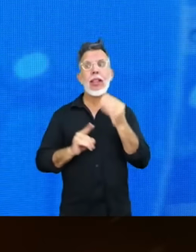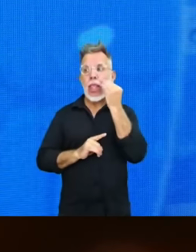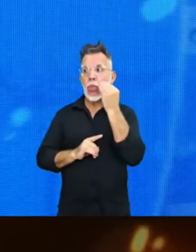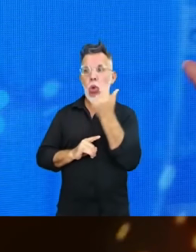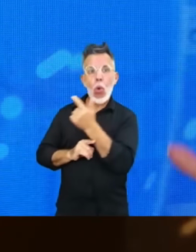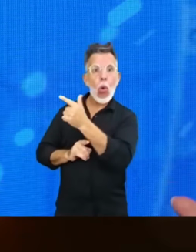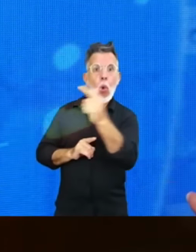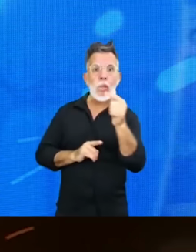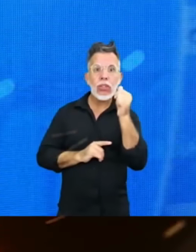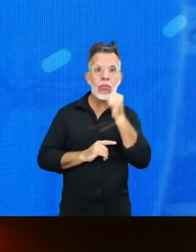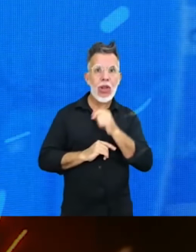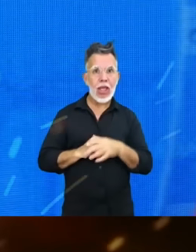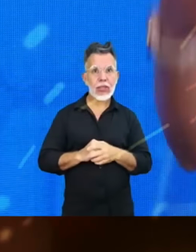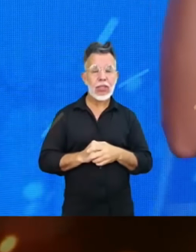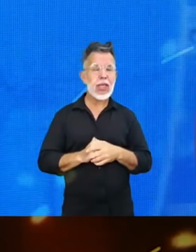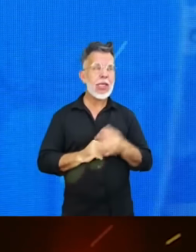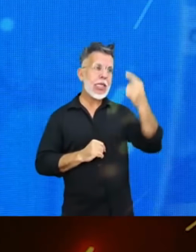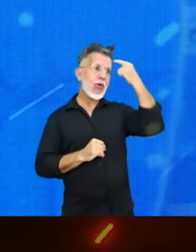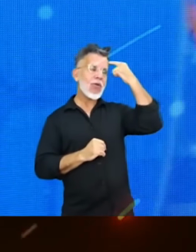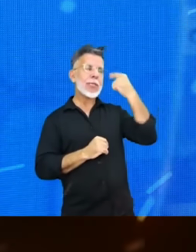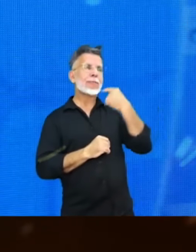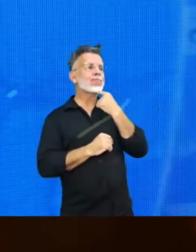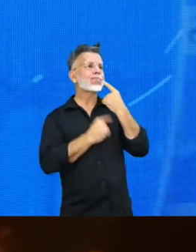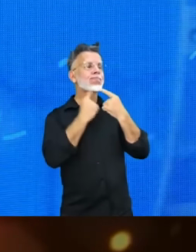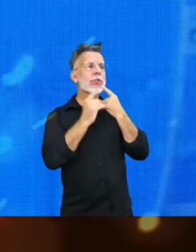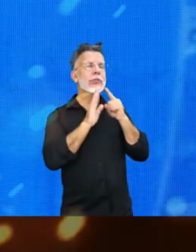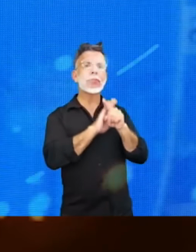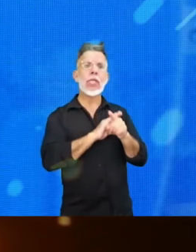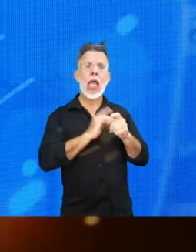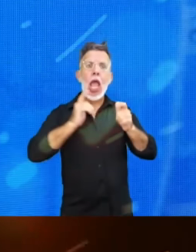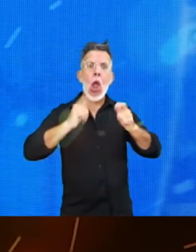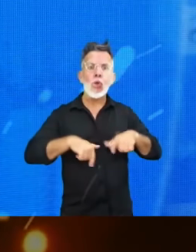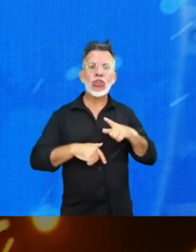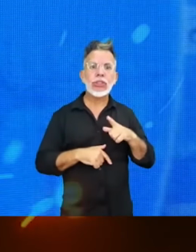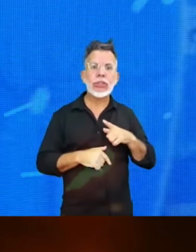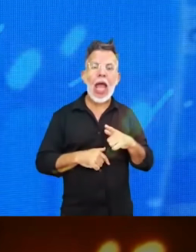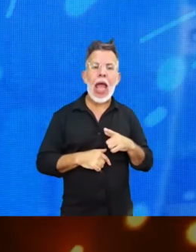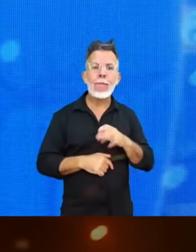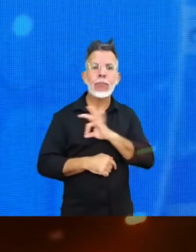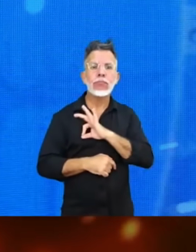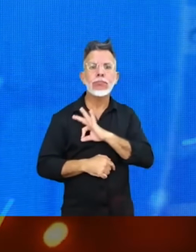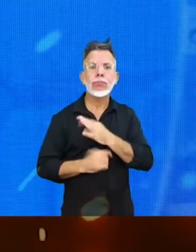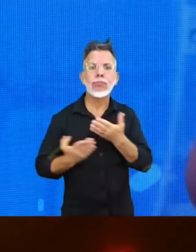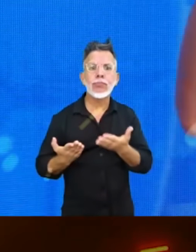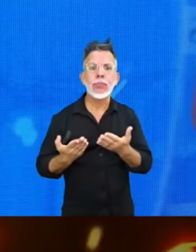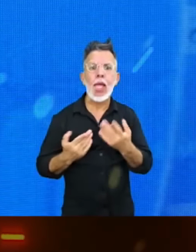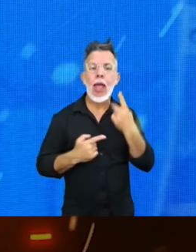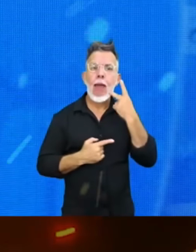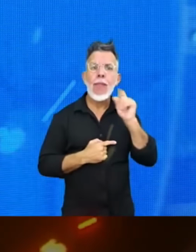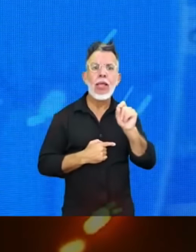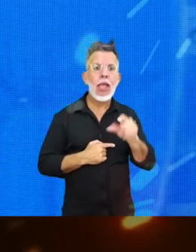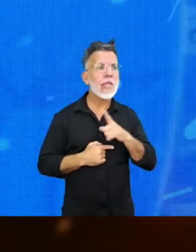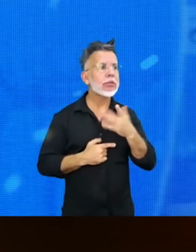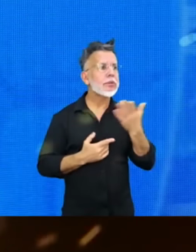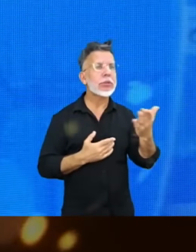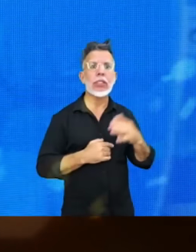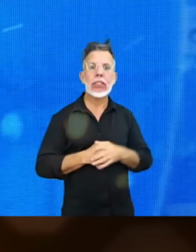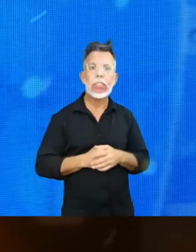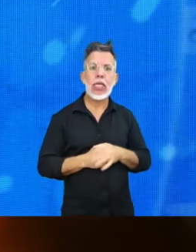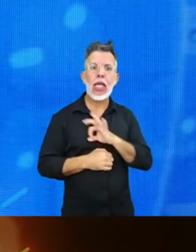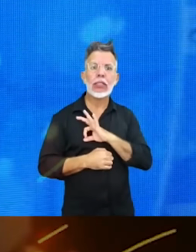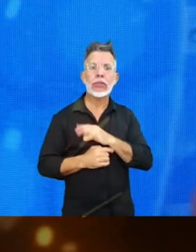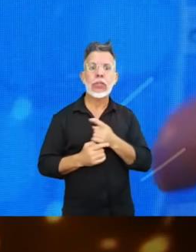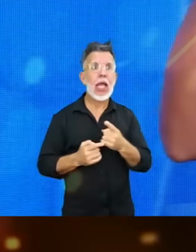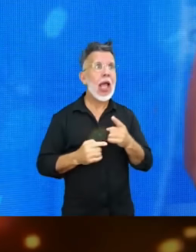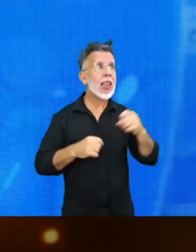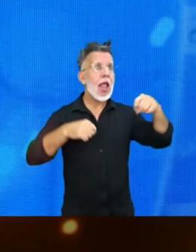imagino que todas vocês mulheres se fizeram onde é que tava a guarda para que que serve essa câmera nem na luz do dia nem em frente